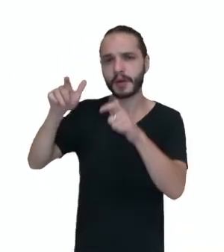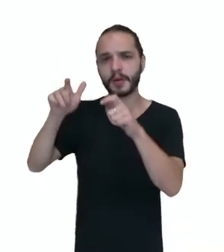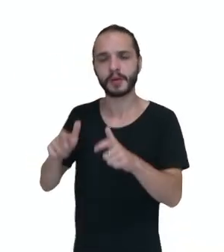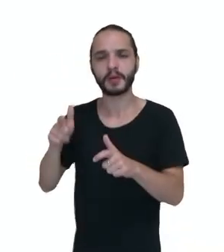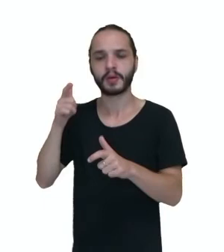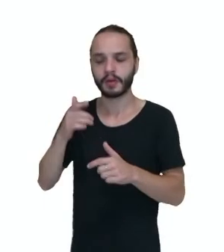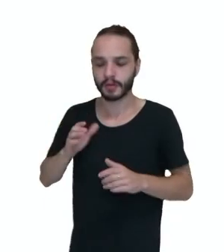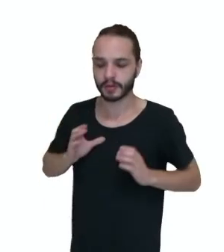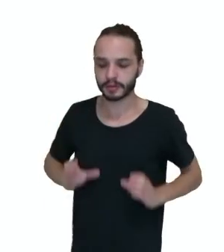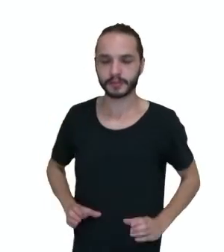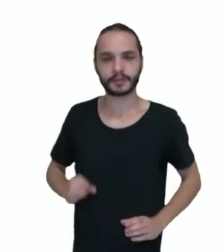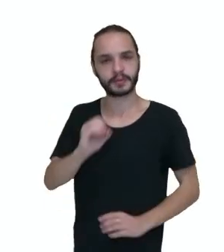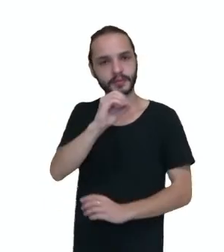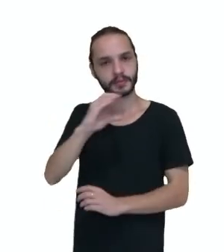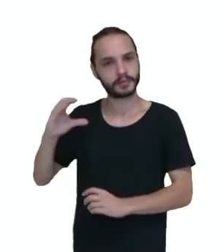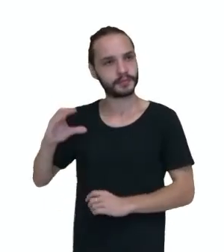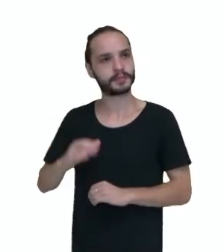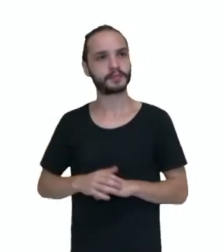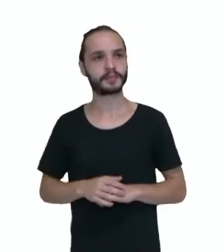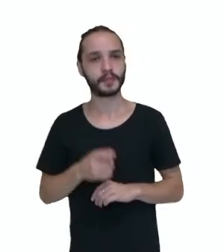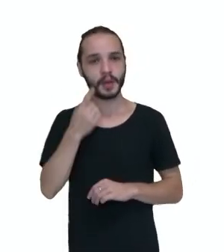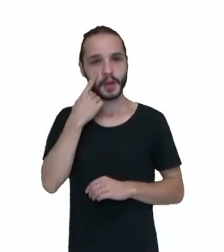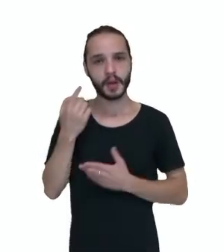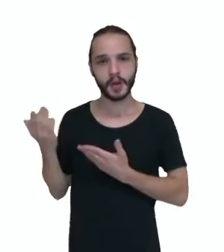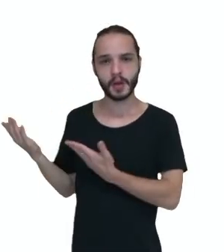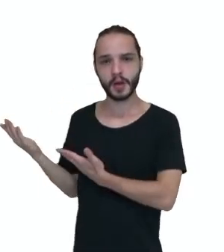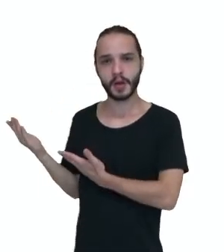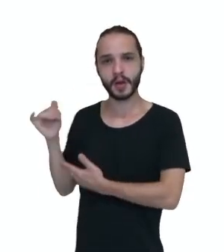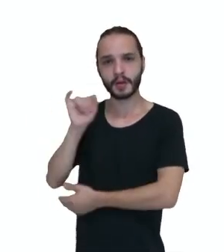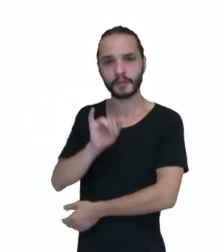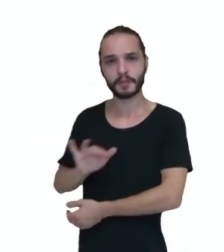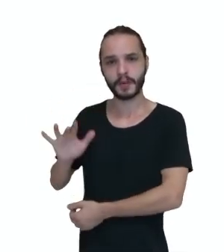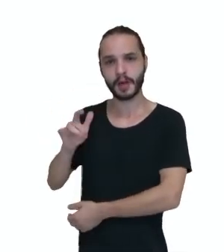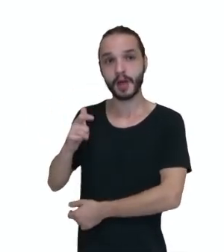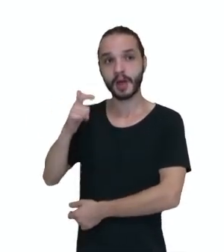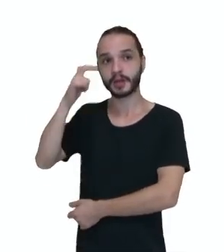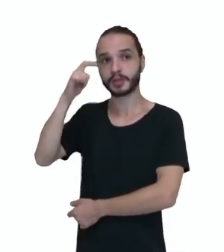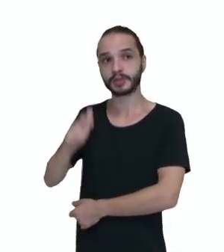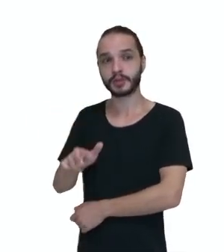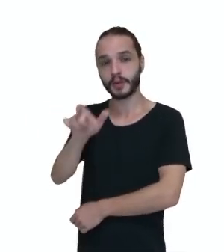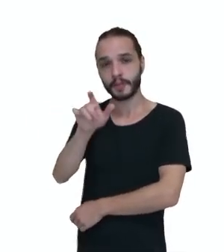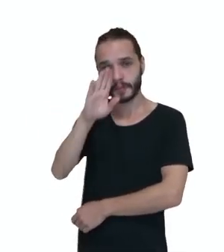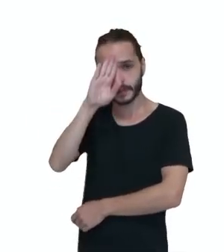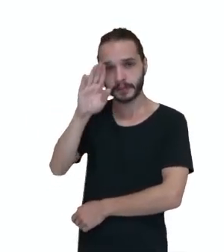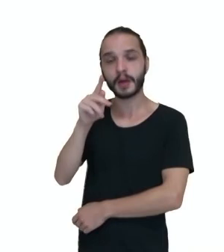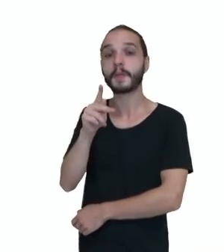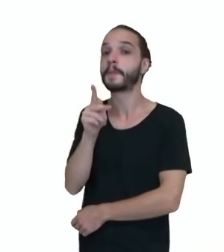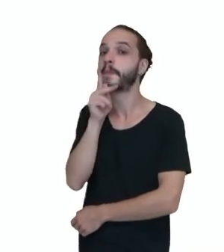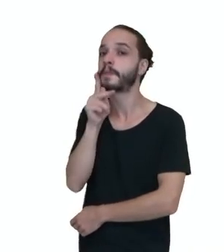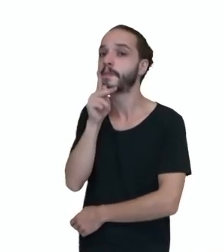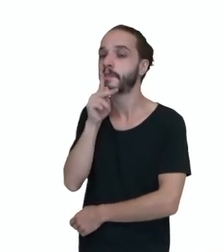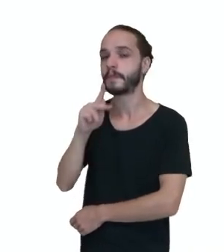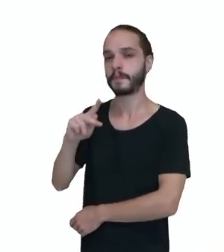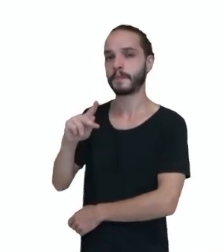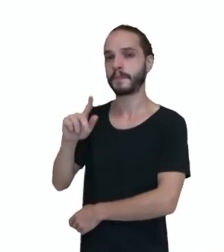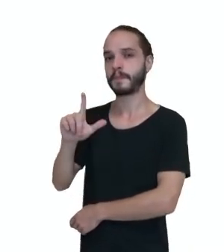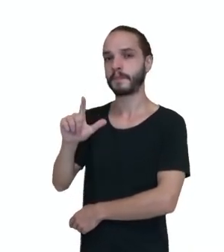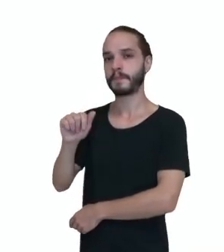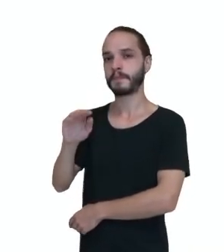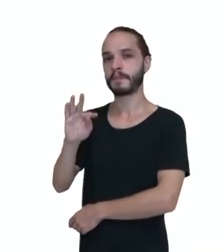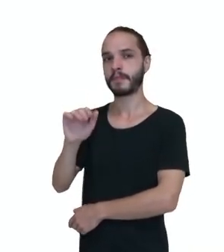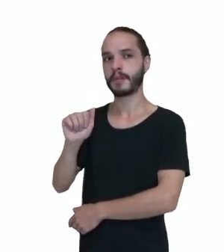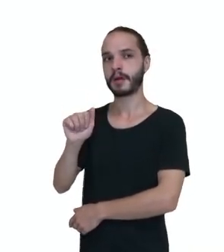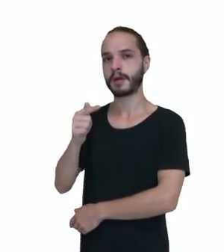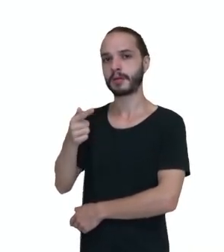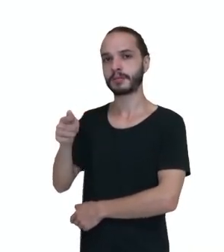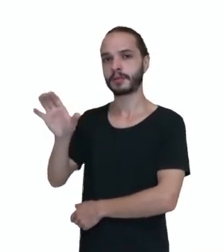imagem maravilhosa que nós temos aí, né? Quem está no centro é o Platão. A gente vai ver logo mais apontando para cima,